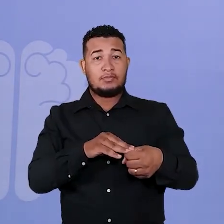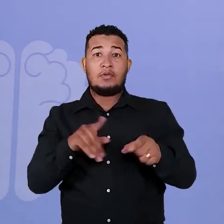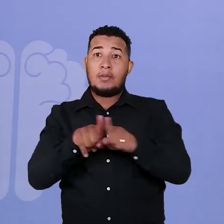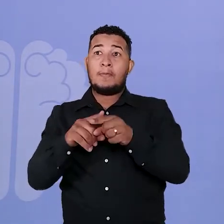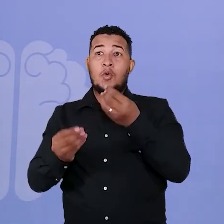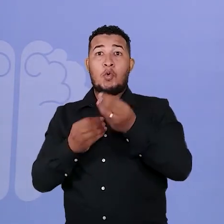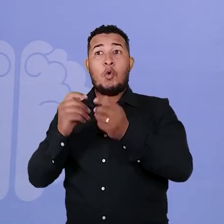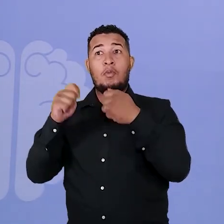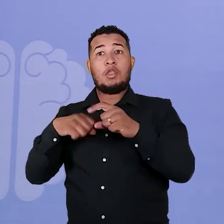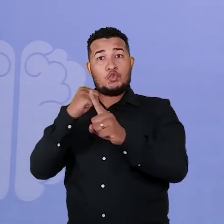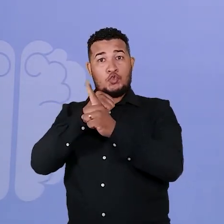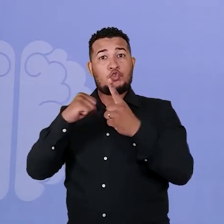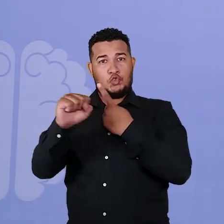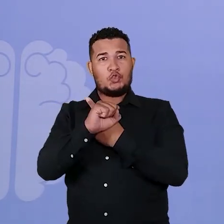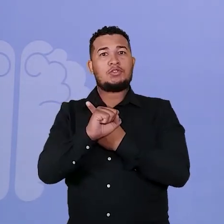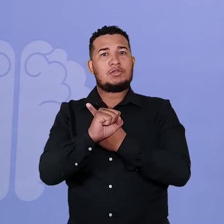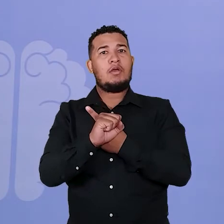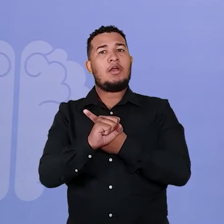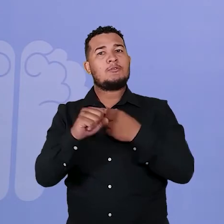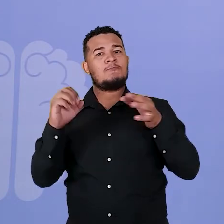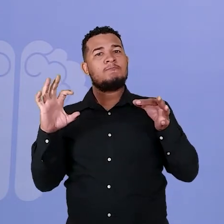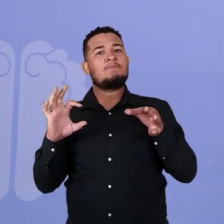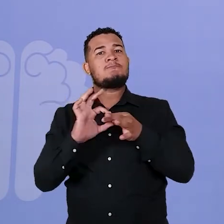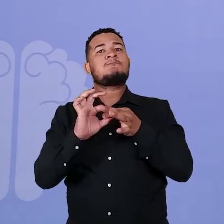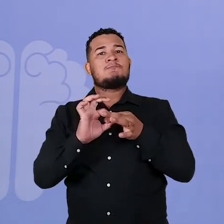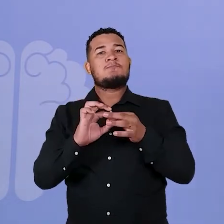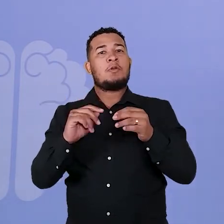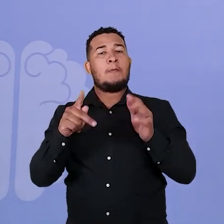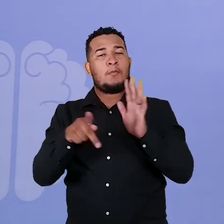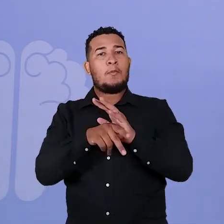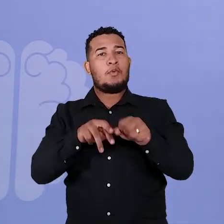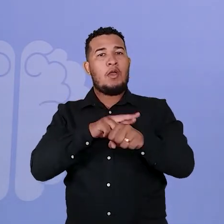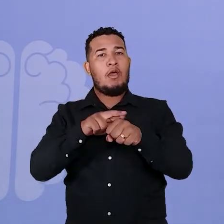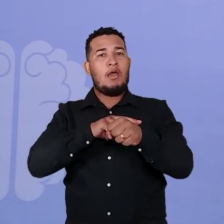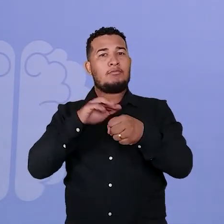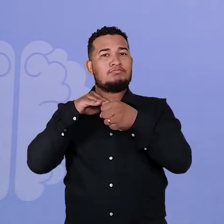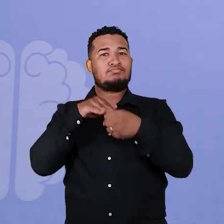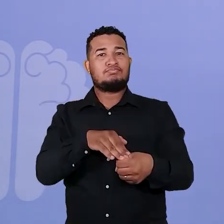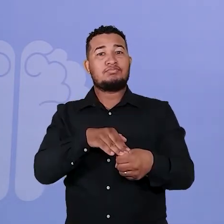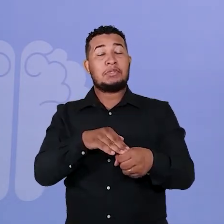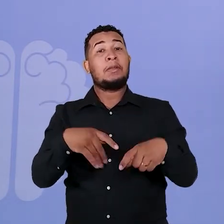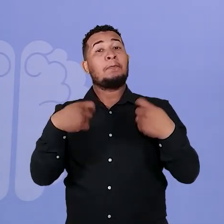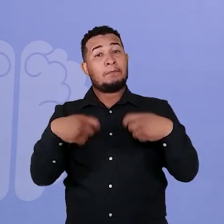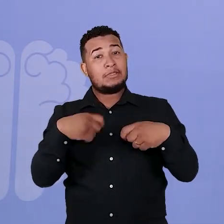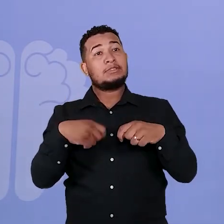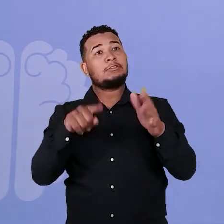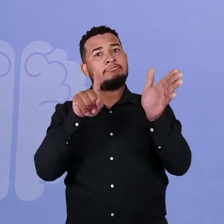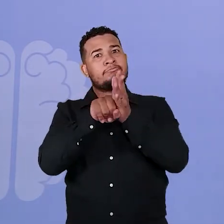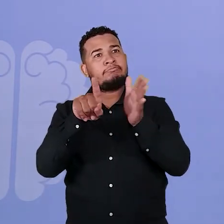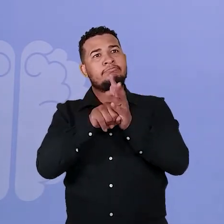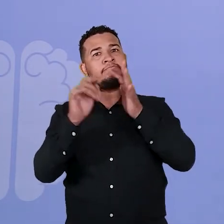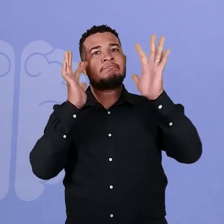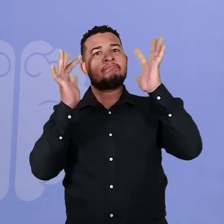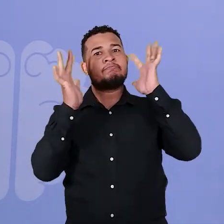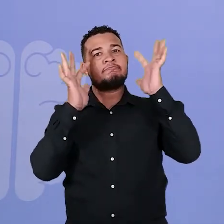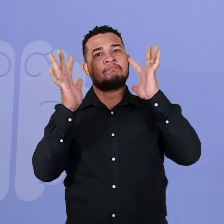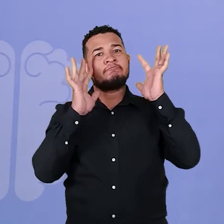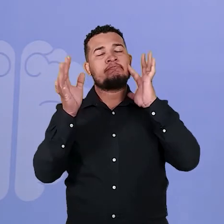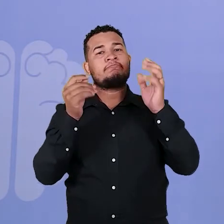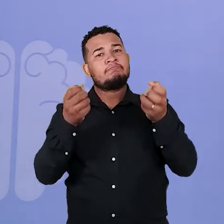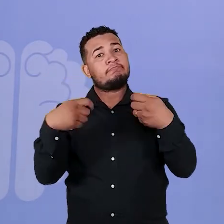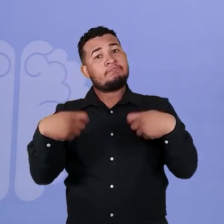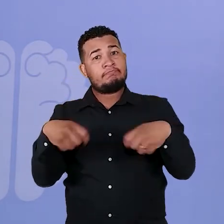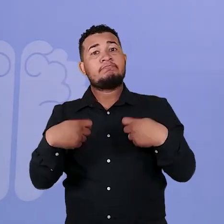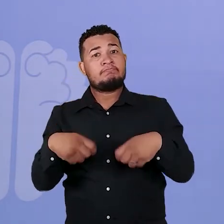que modos a nossa sociedade é cúmplice do racismo? Nós precisamos fazer essa pergunta se a